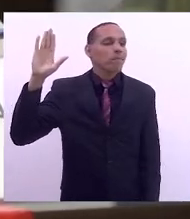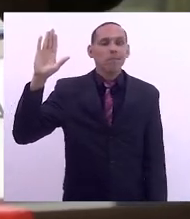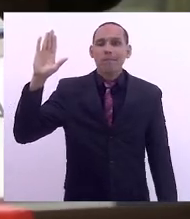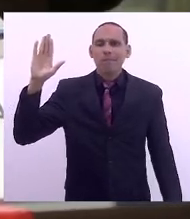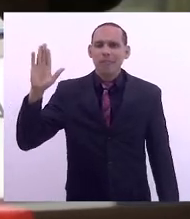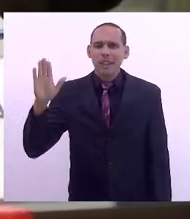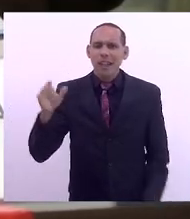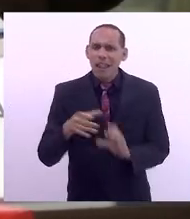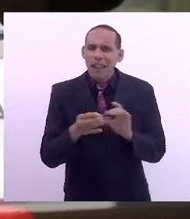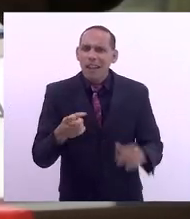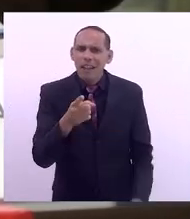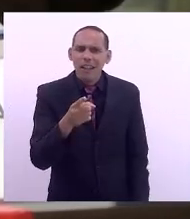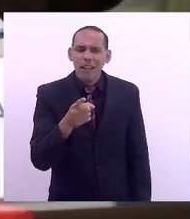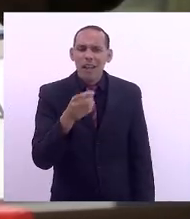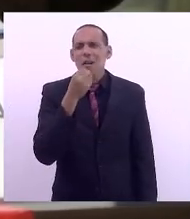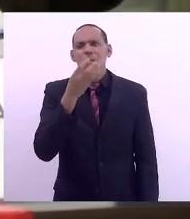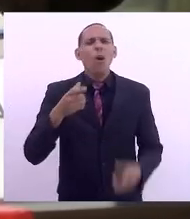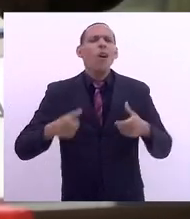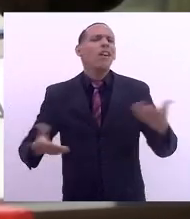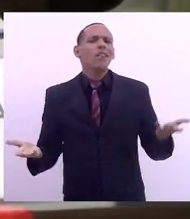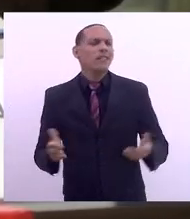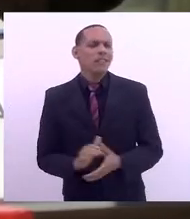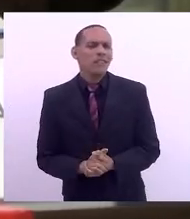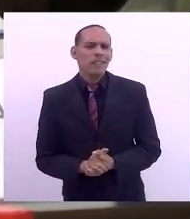Você está livre, meu amor? Que bom, aonde?